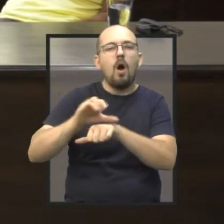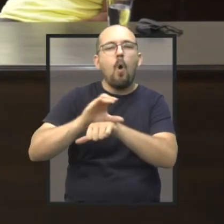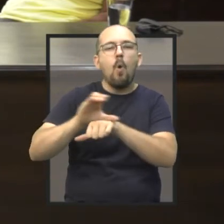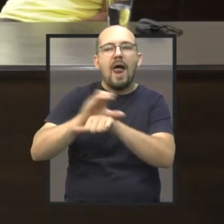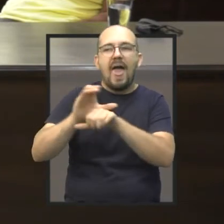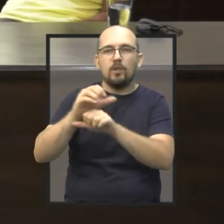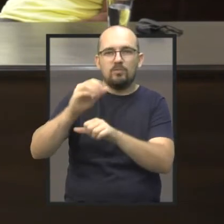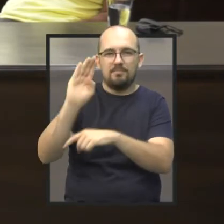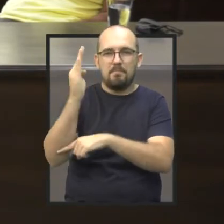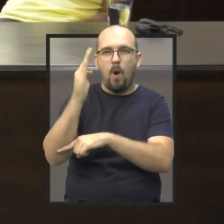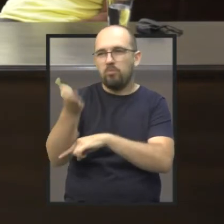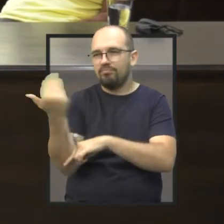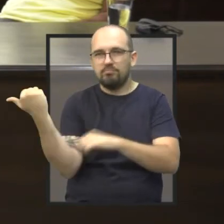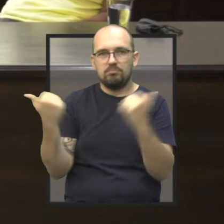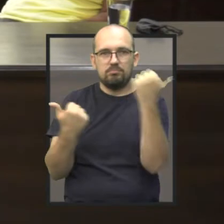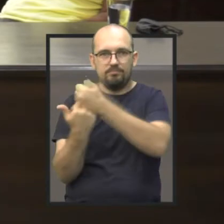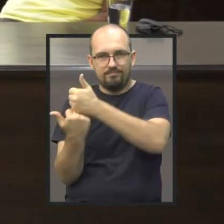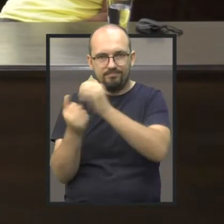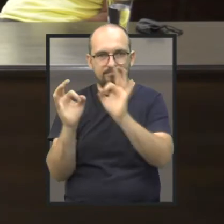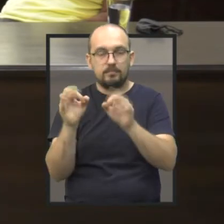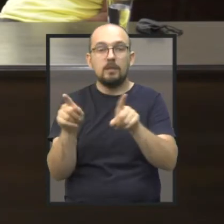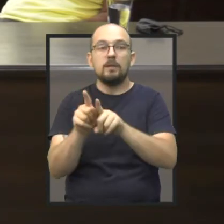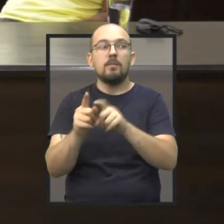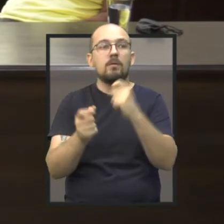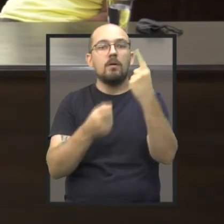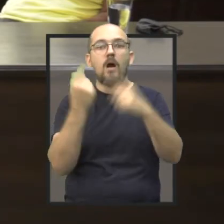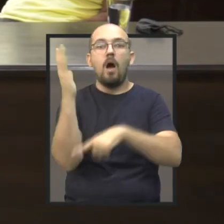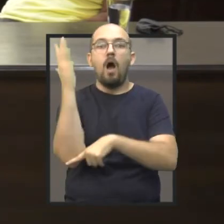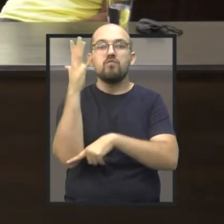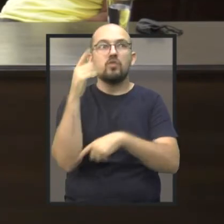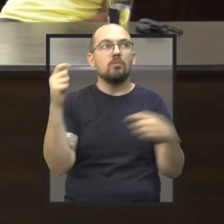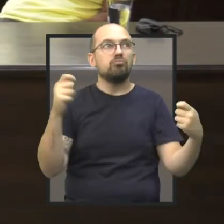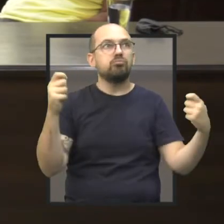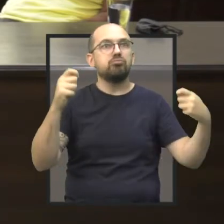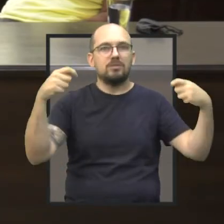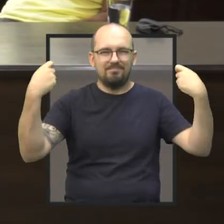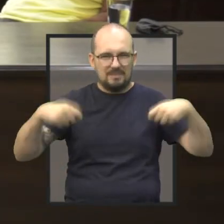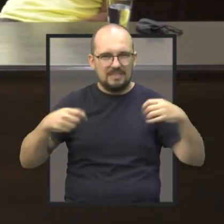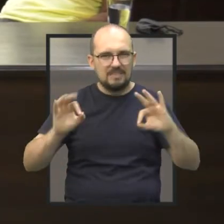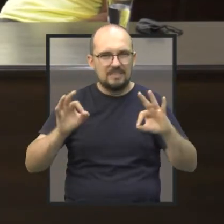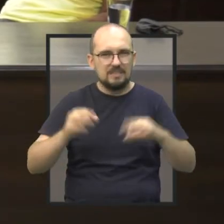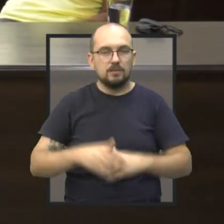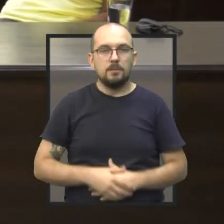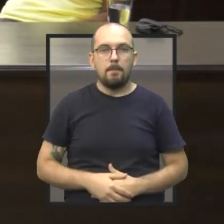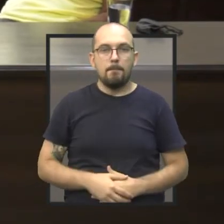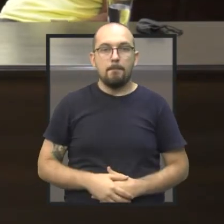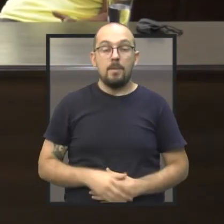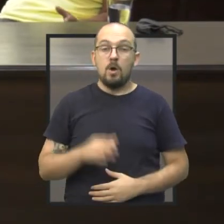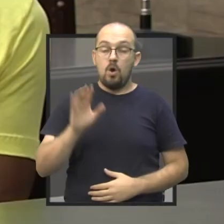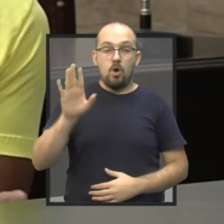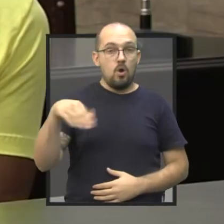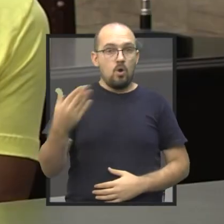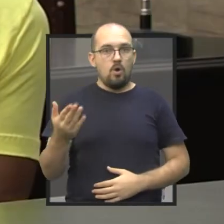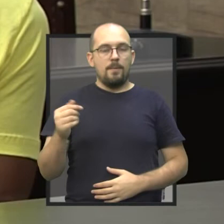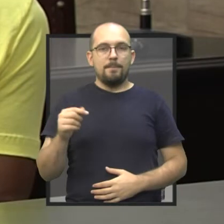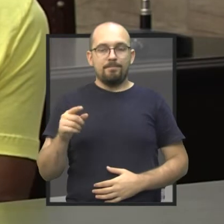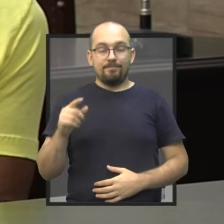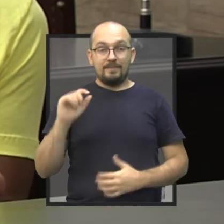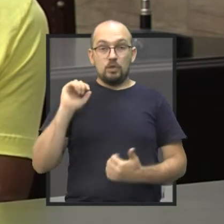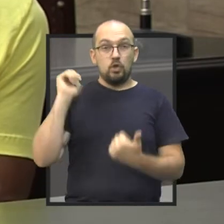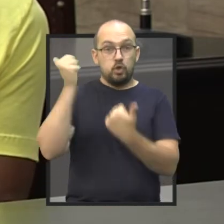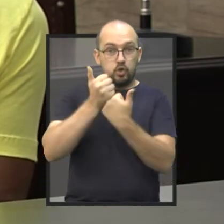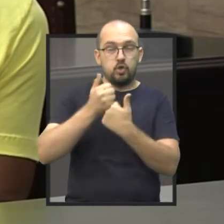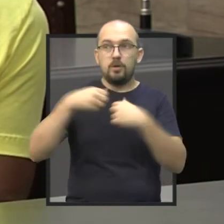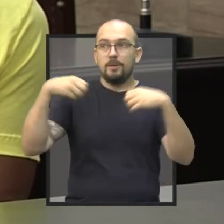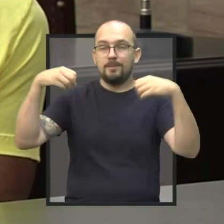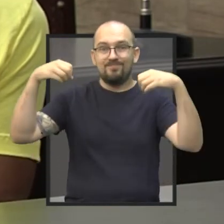concreto. Também para que se proceda a poda de algumas árvores que estão precisando por lá. A